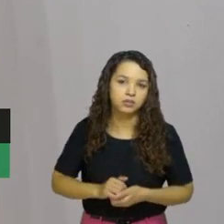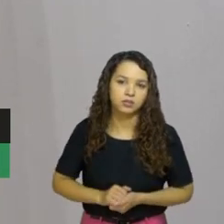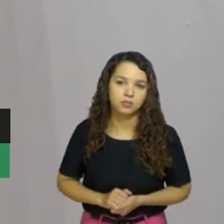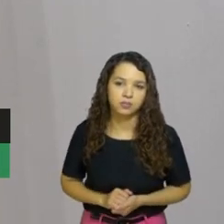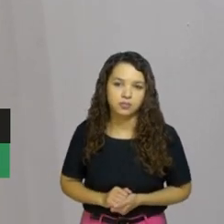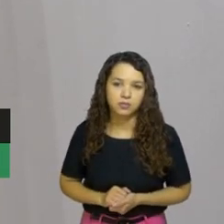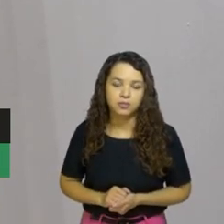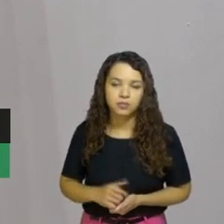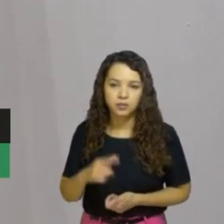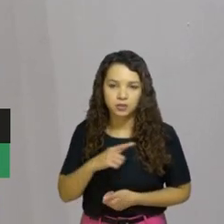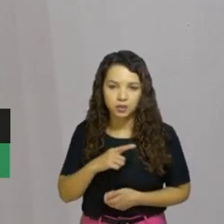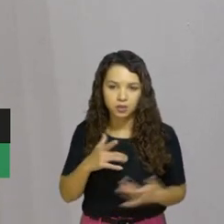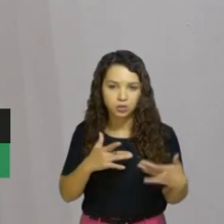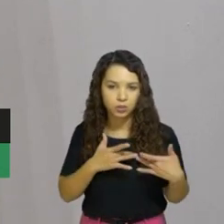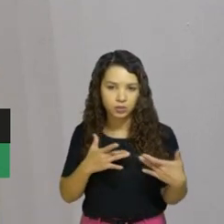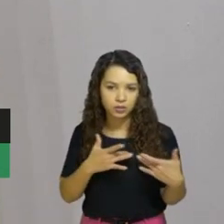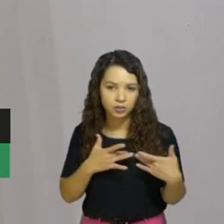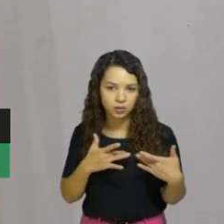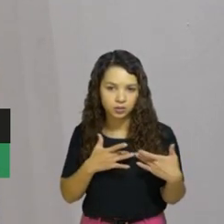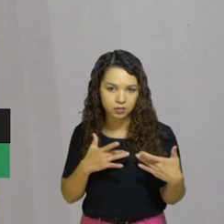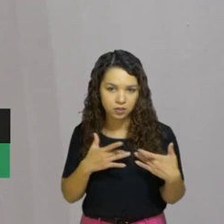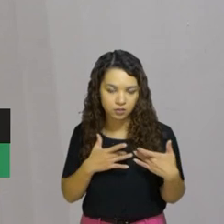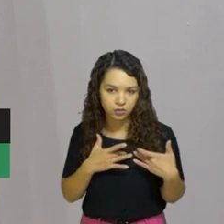através da solidariedade,